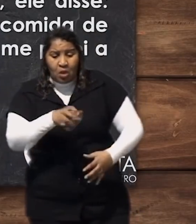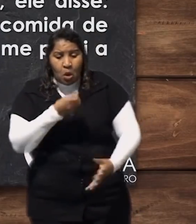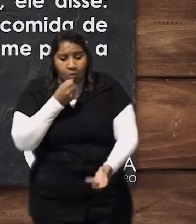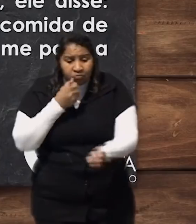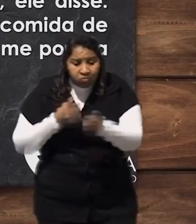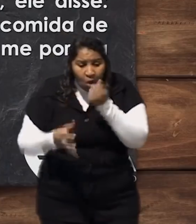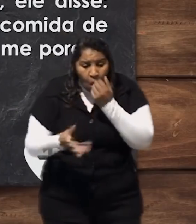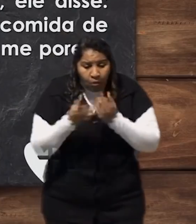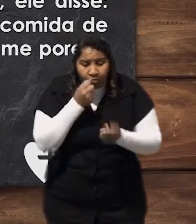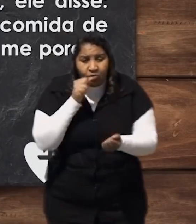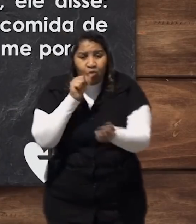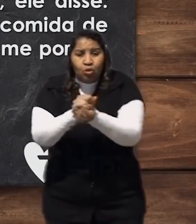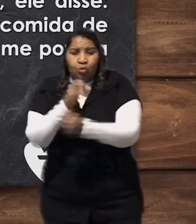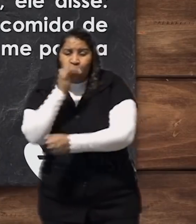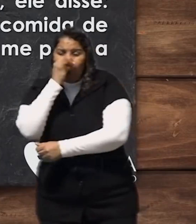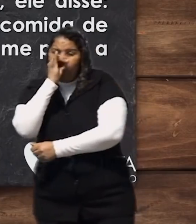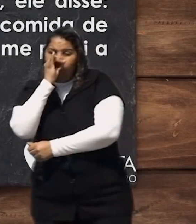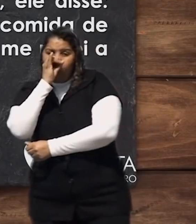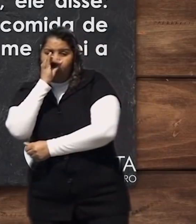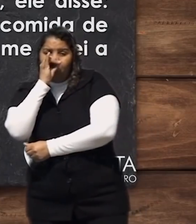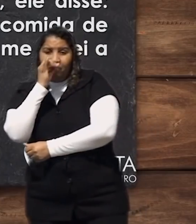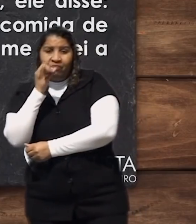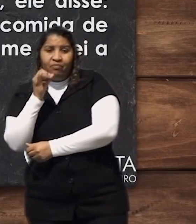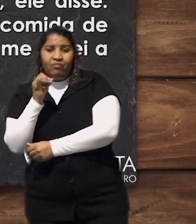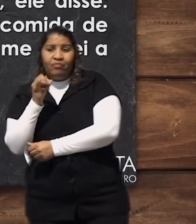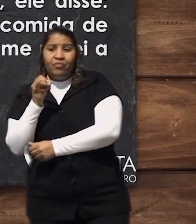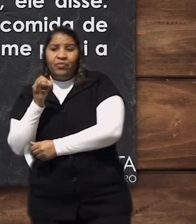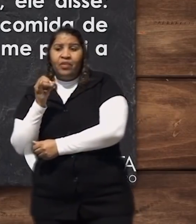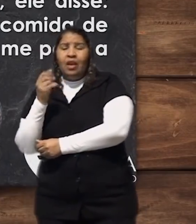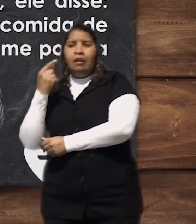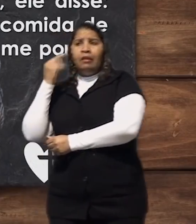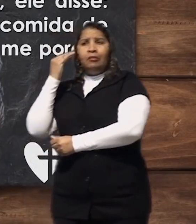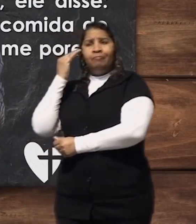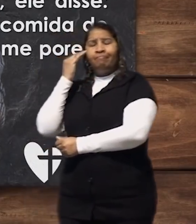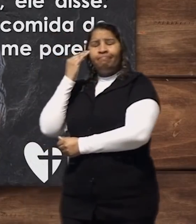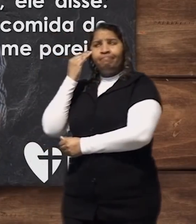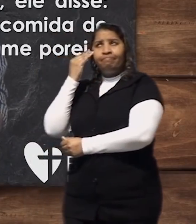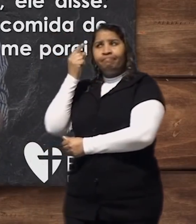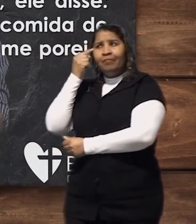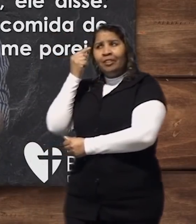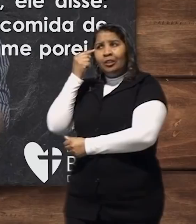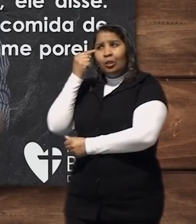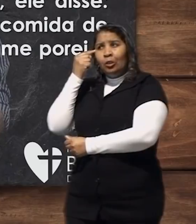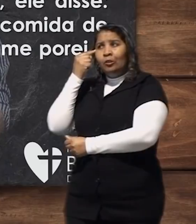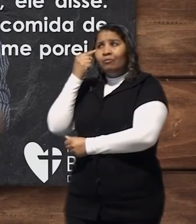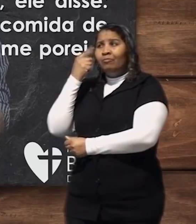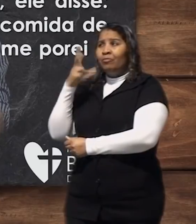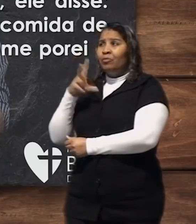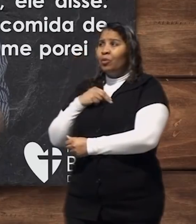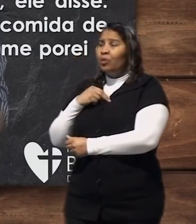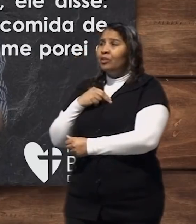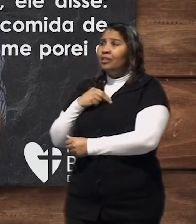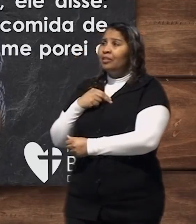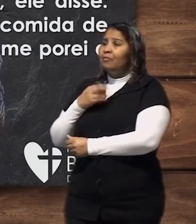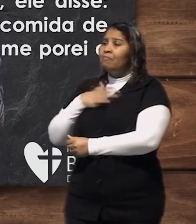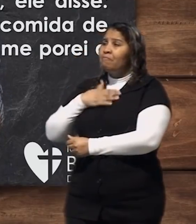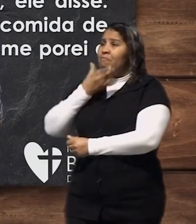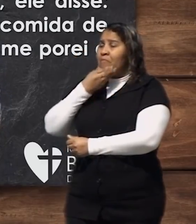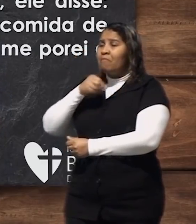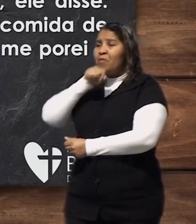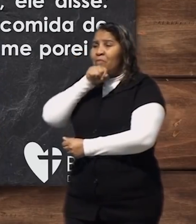caindo em si ele disse quantos Empregados de meu pai tem comida de sobra Eu aqui morrendo de fome